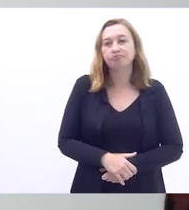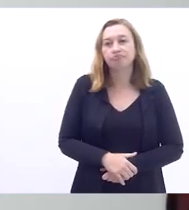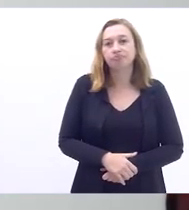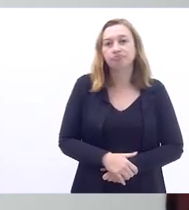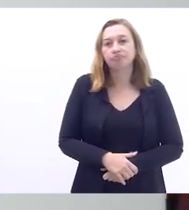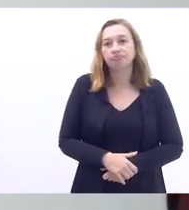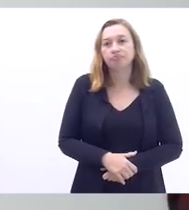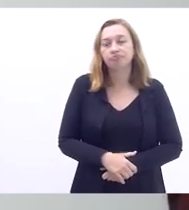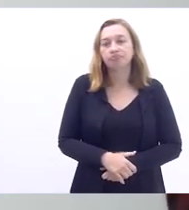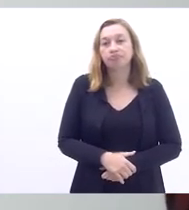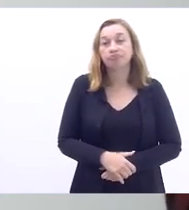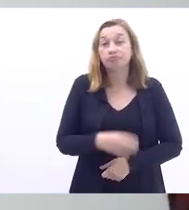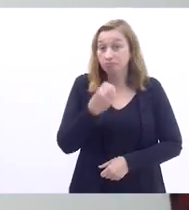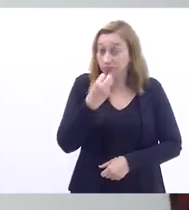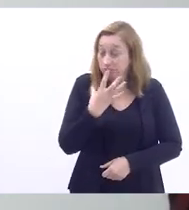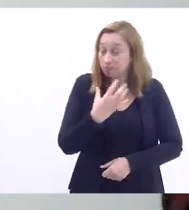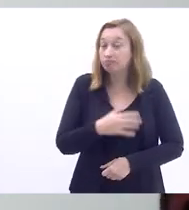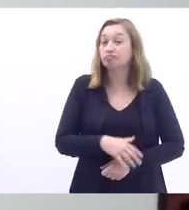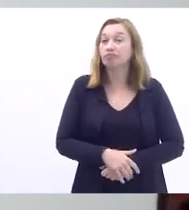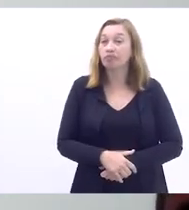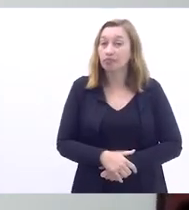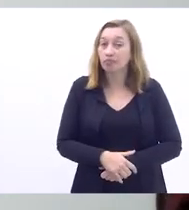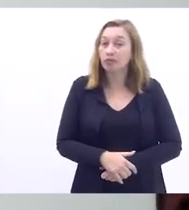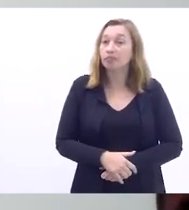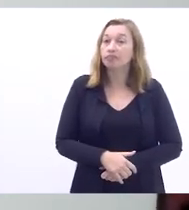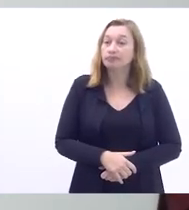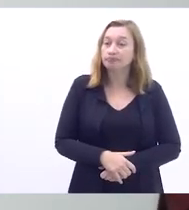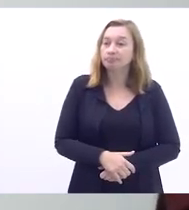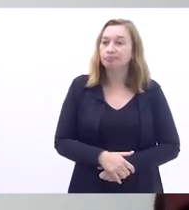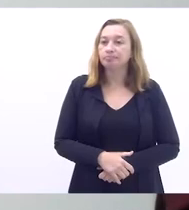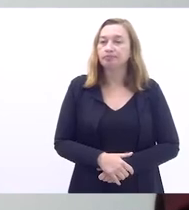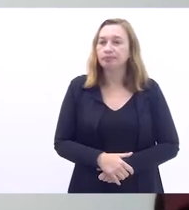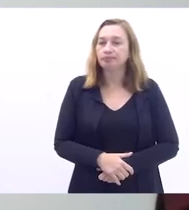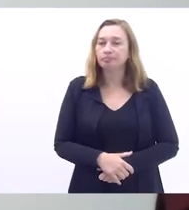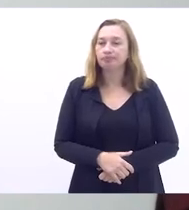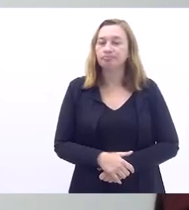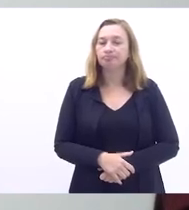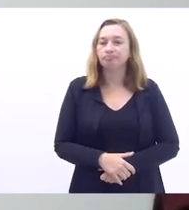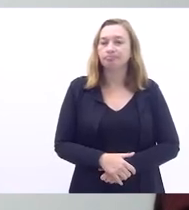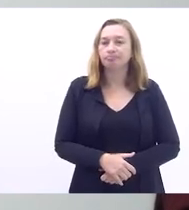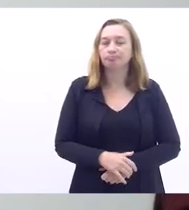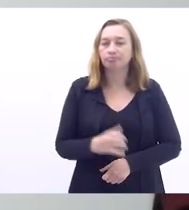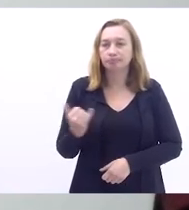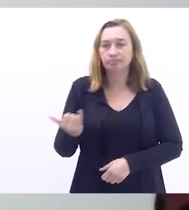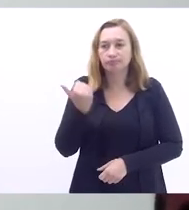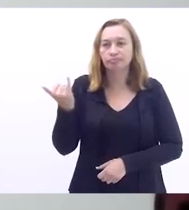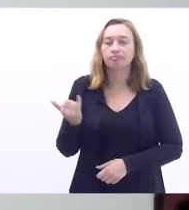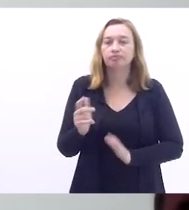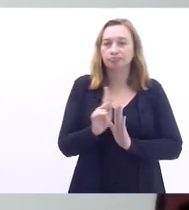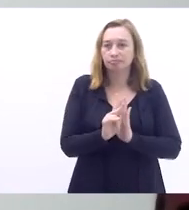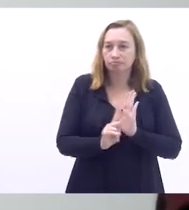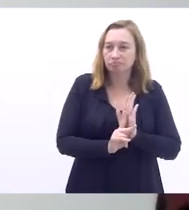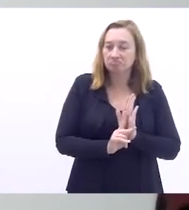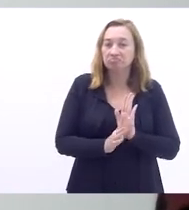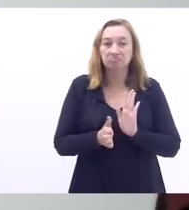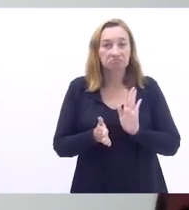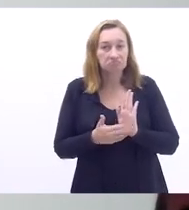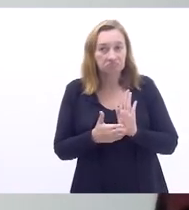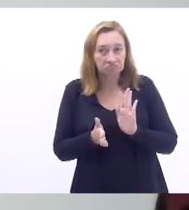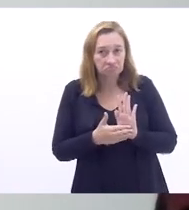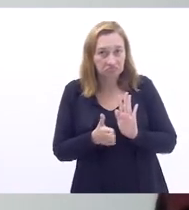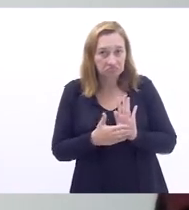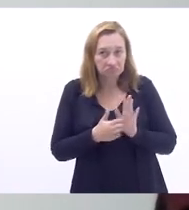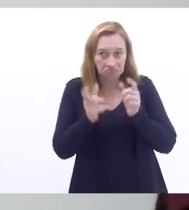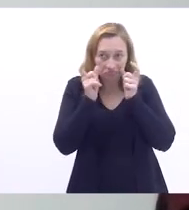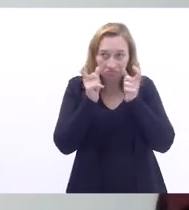de muito proveito você perde o momento nenhum desconsidera o mérito do projeto nem a proposta nem